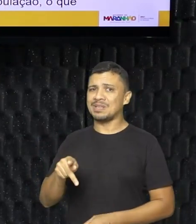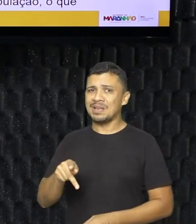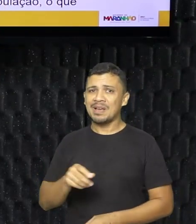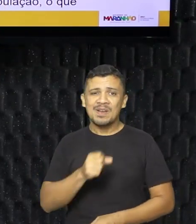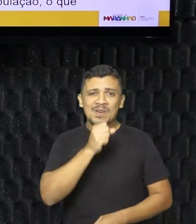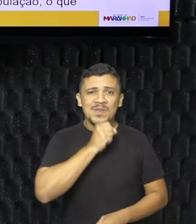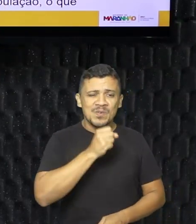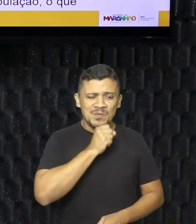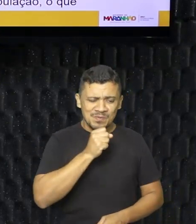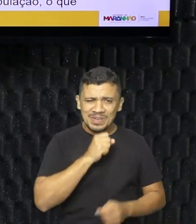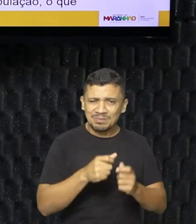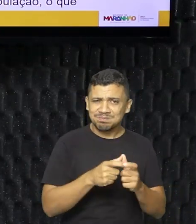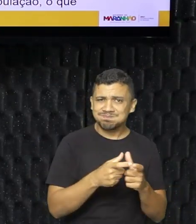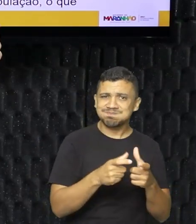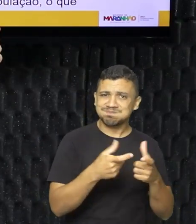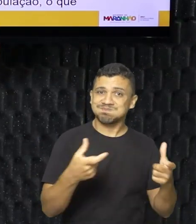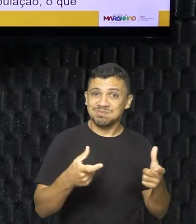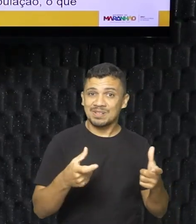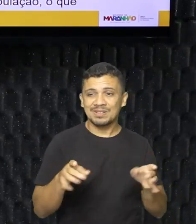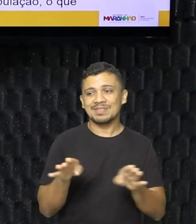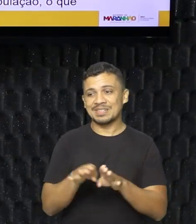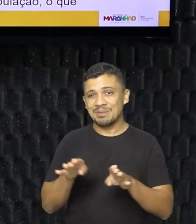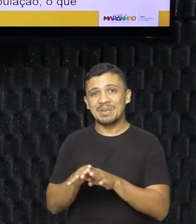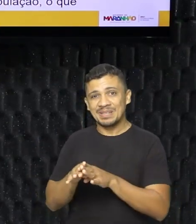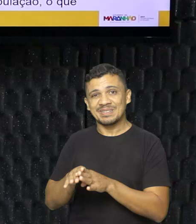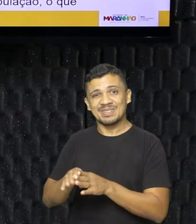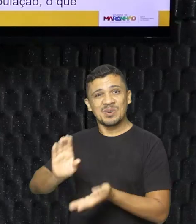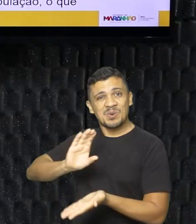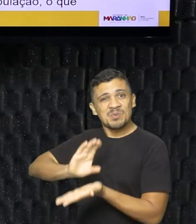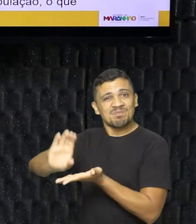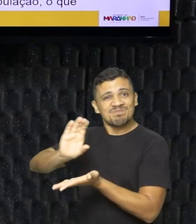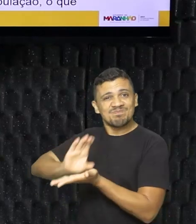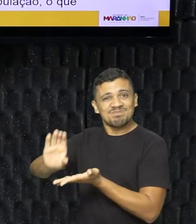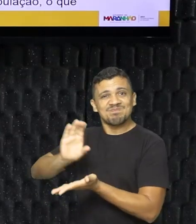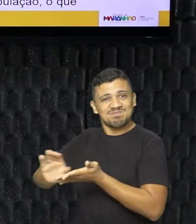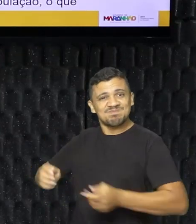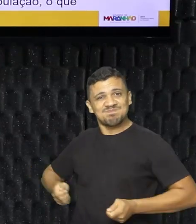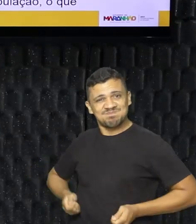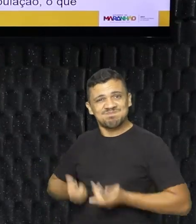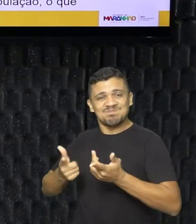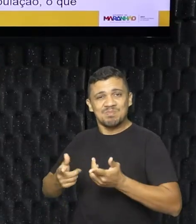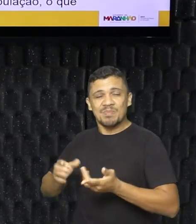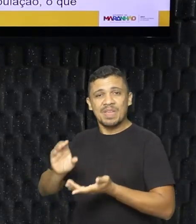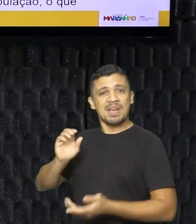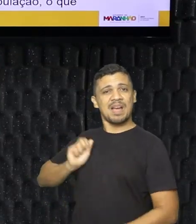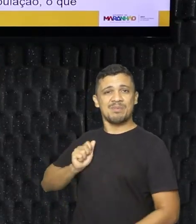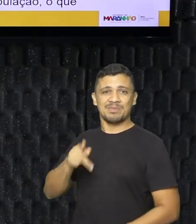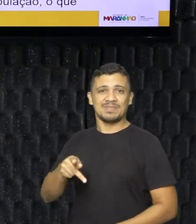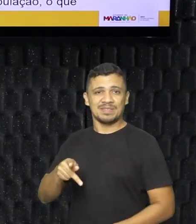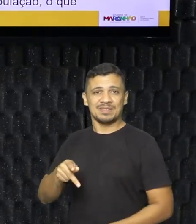o número de idosos. Consequentemente, eu aumento os gastos com a previdência social. Então não pode